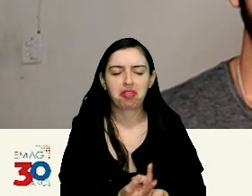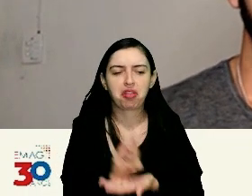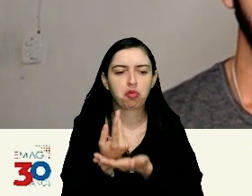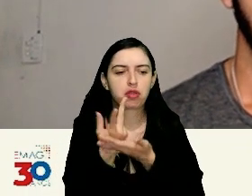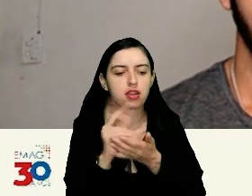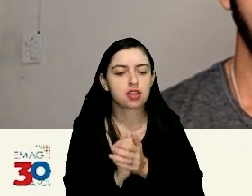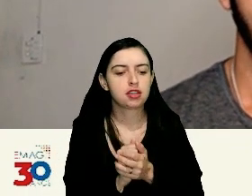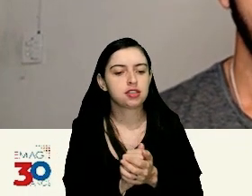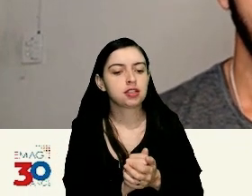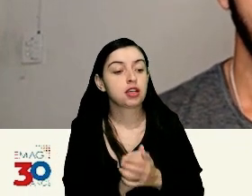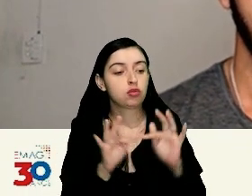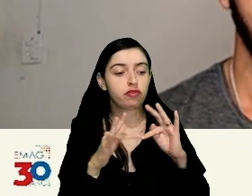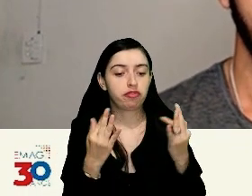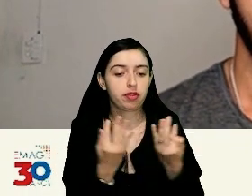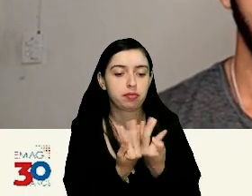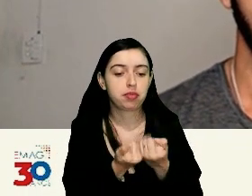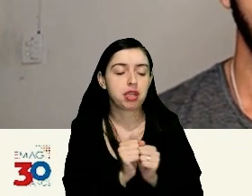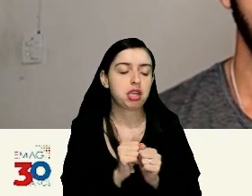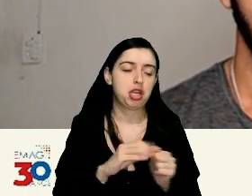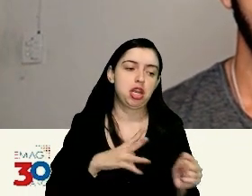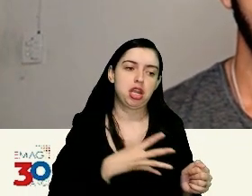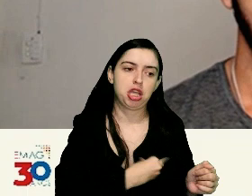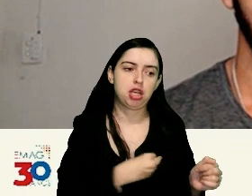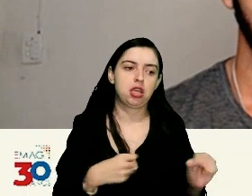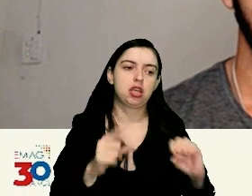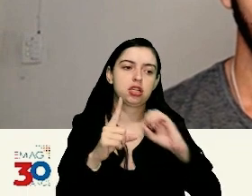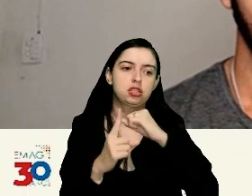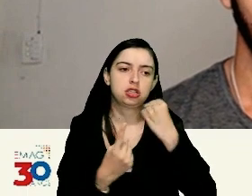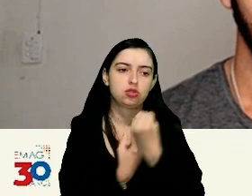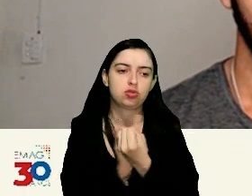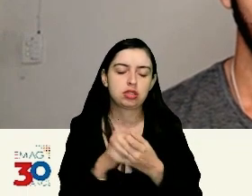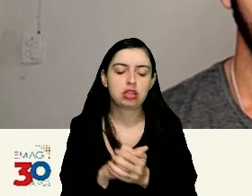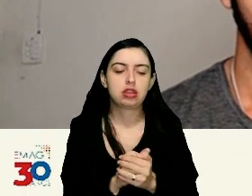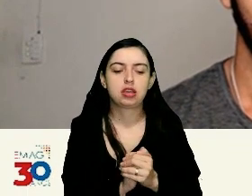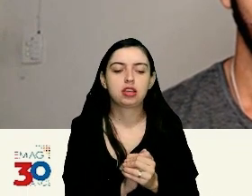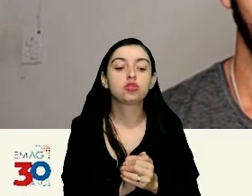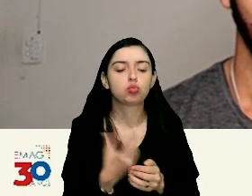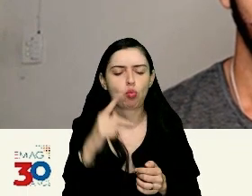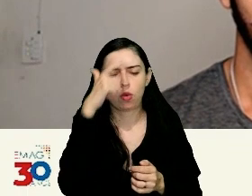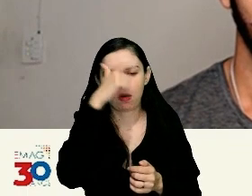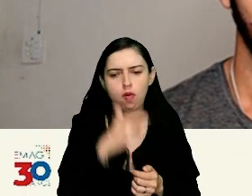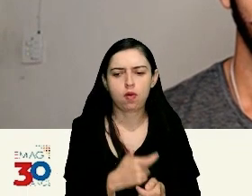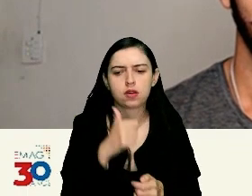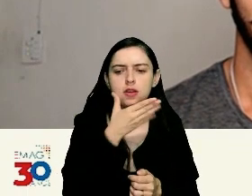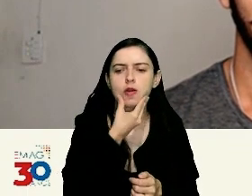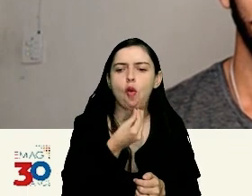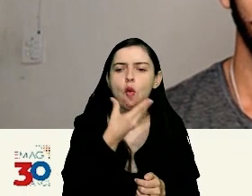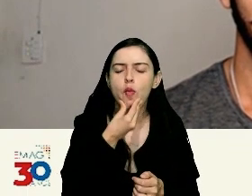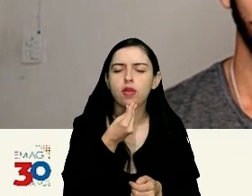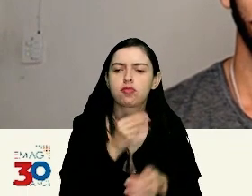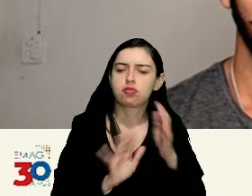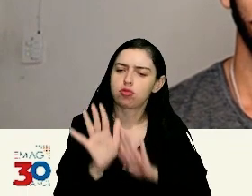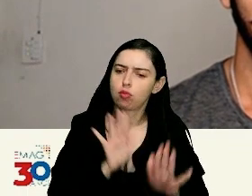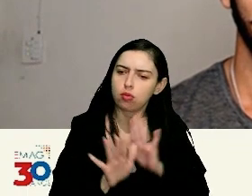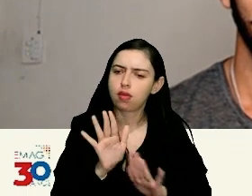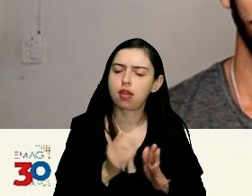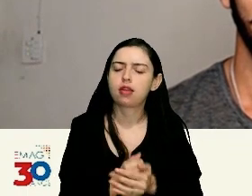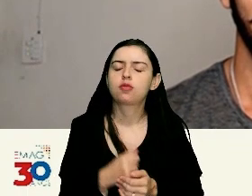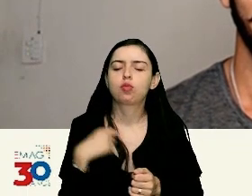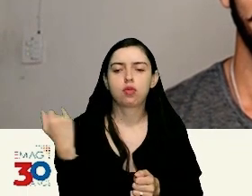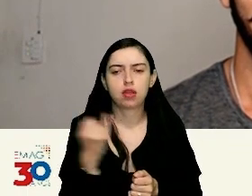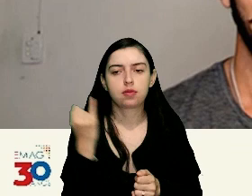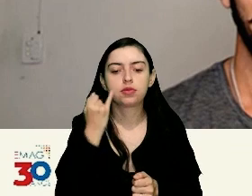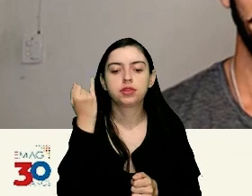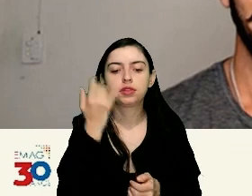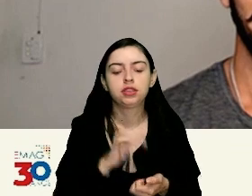sociedade inteira ganha. Então, vamos nós homens ocuparmos esse espaço de cuidado, sabe? Acho que é muito importante. E nós